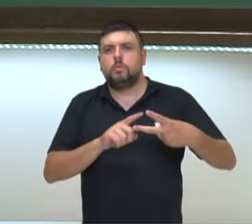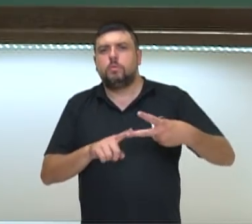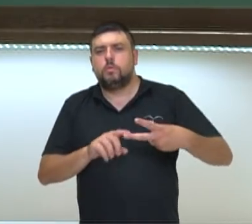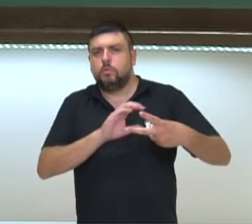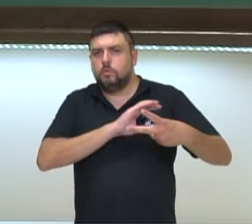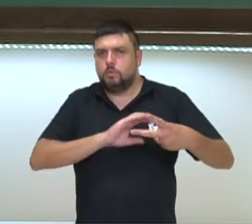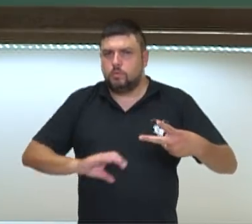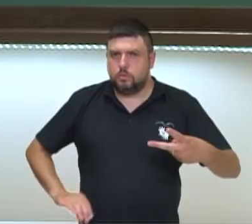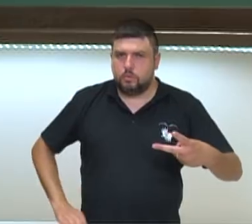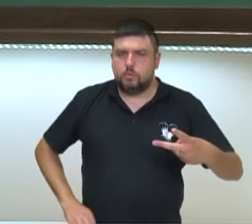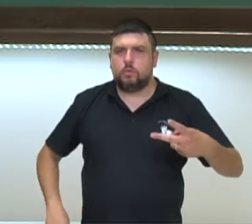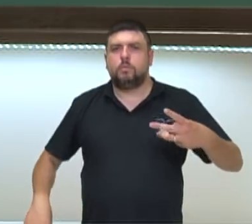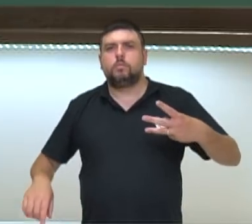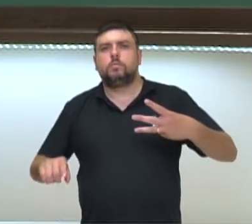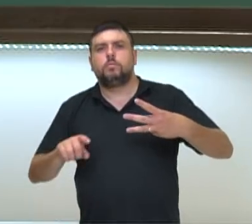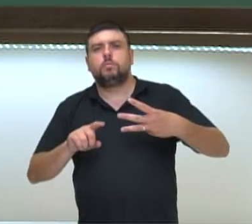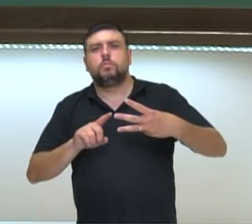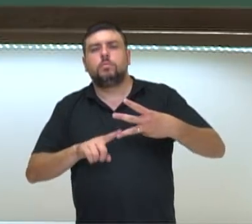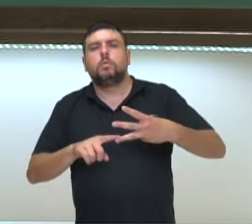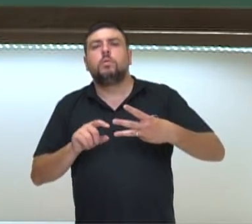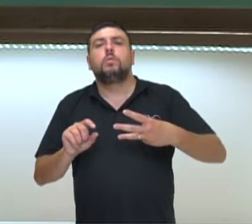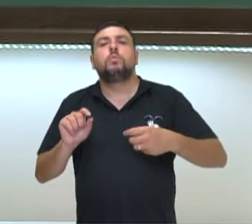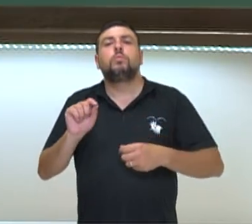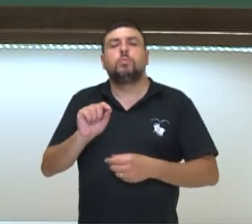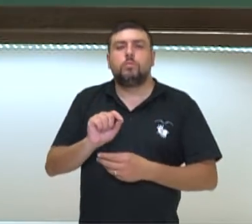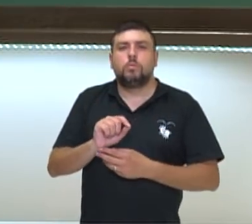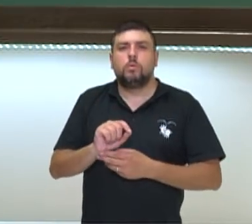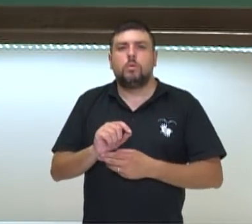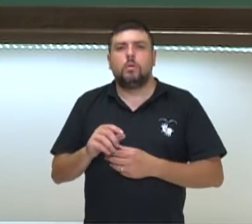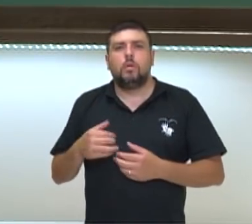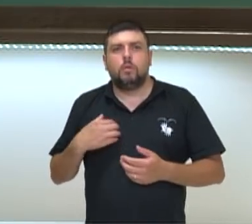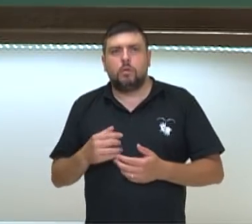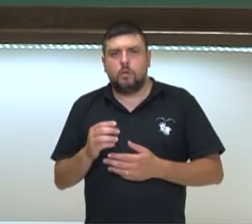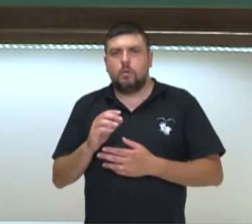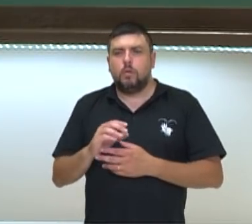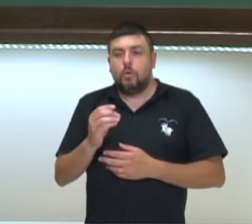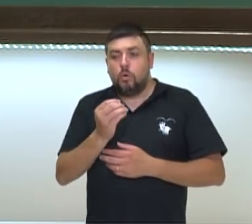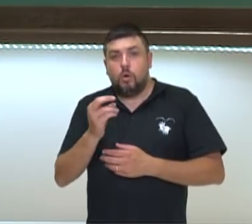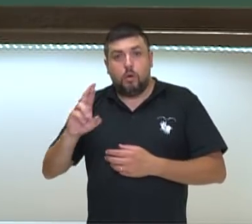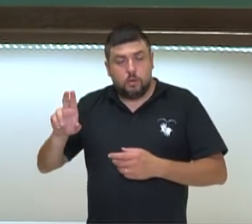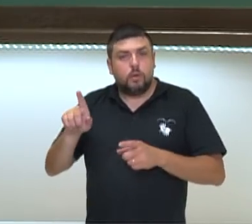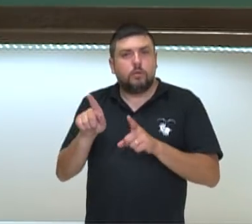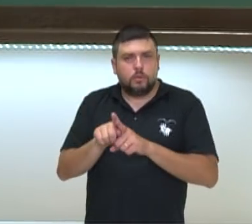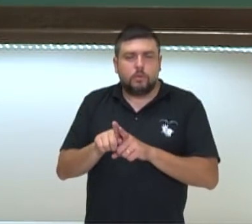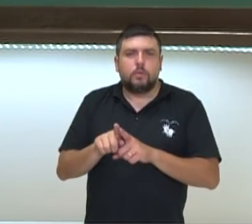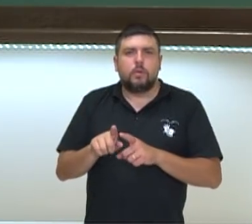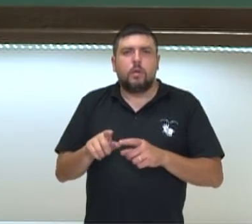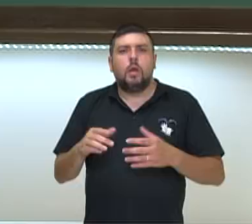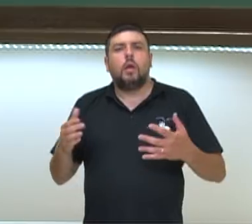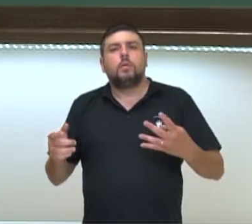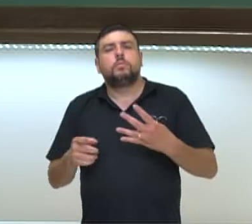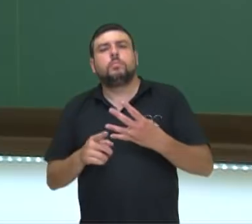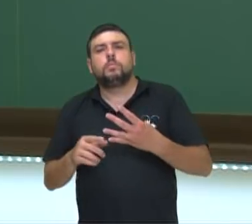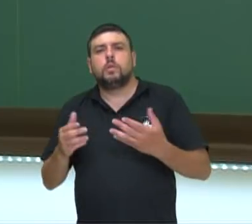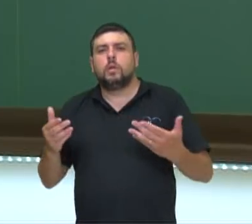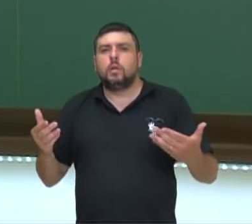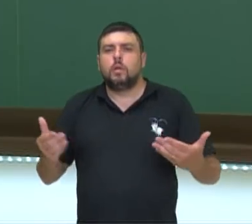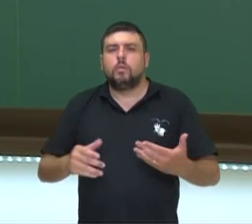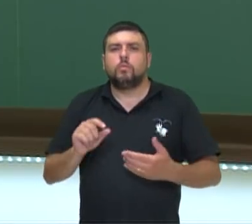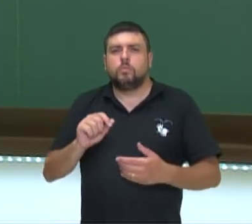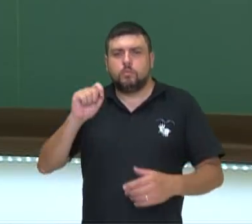cristãos, agora vamos falar de rito e ritual oriental. Aliás, falamos de oriental também, da ikebana, agora vamos falar de rito e